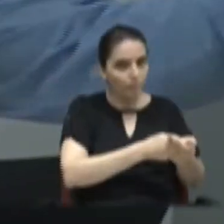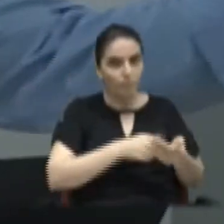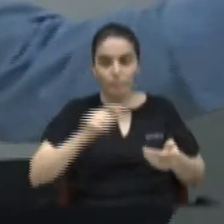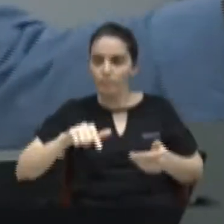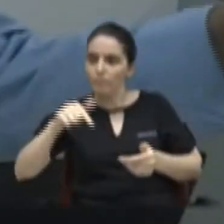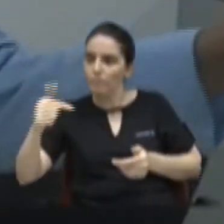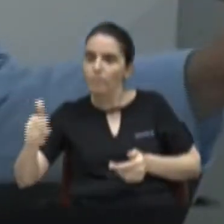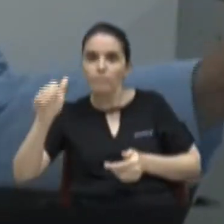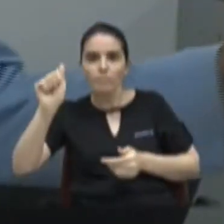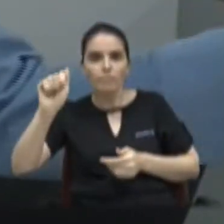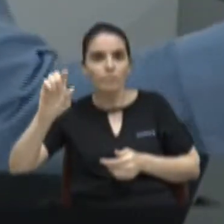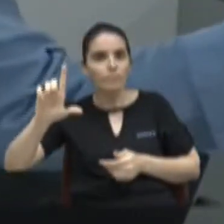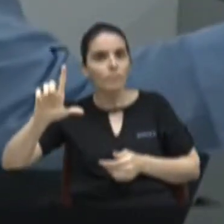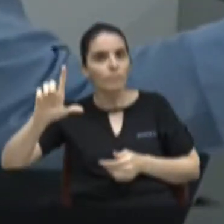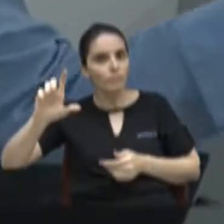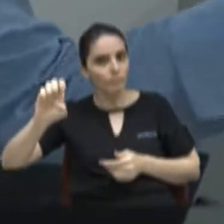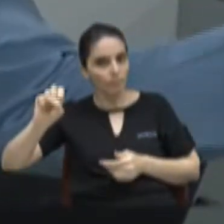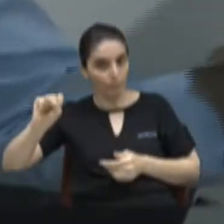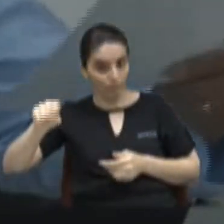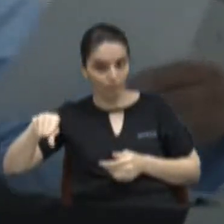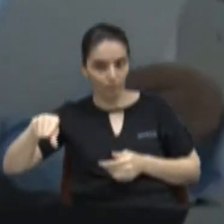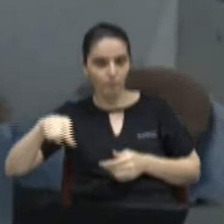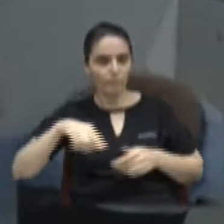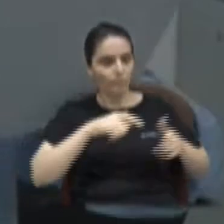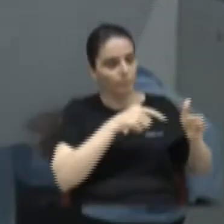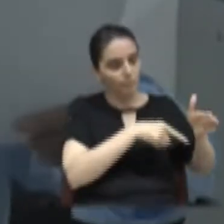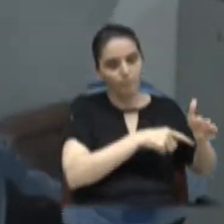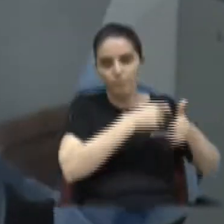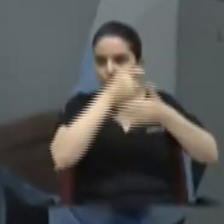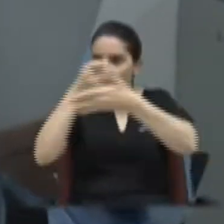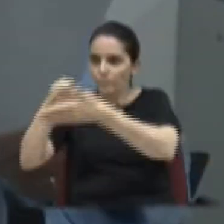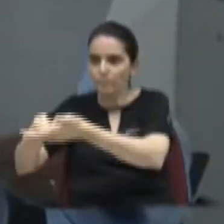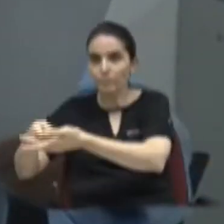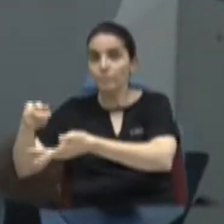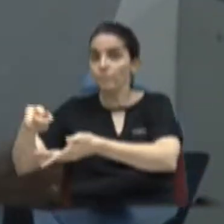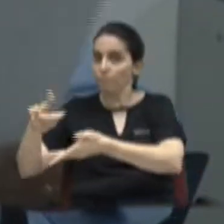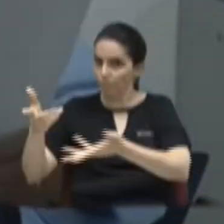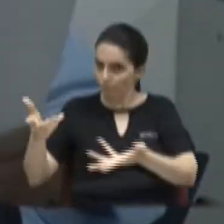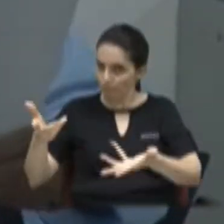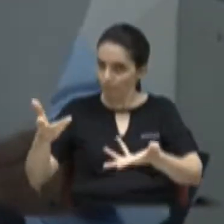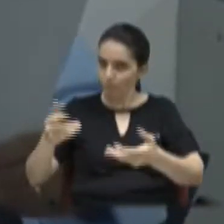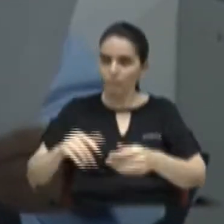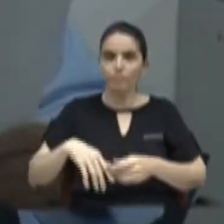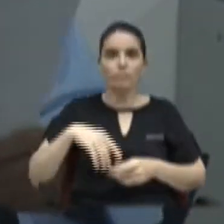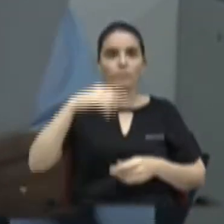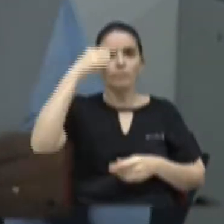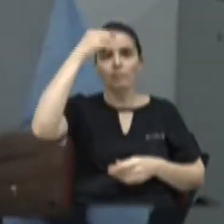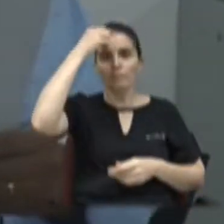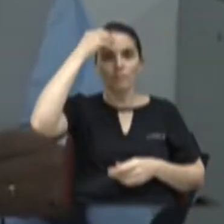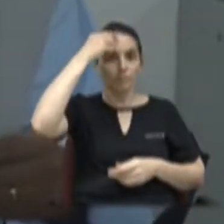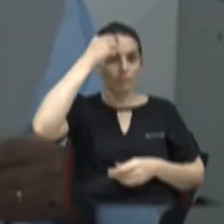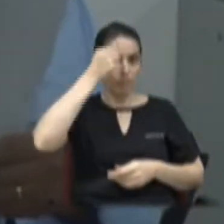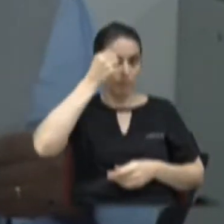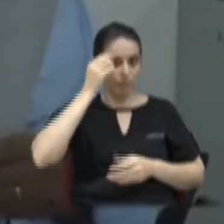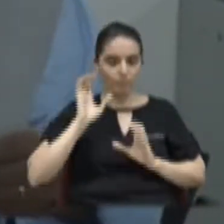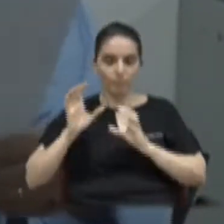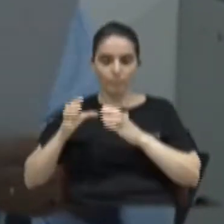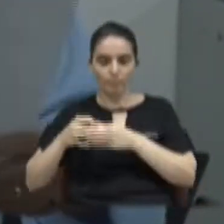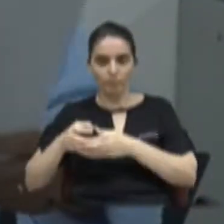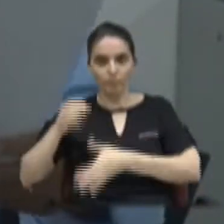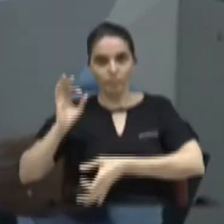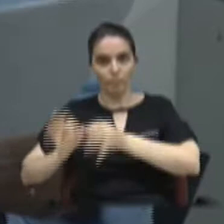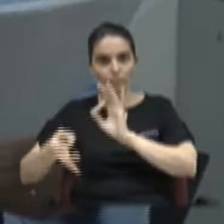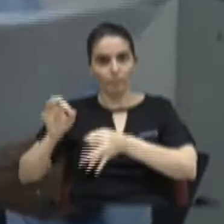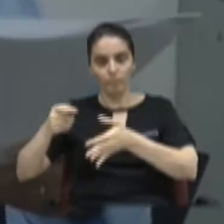BRK mandou de resposta. Está aqui, ó. Veio ao vereador senhor Anderson Pereira, presidente da Comissão de Constituição,